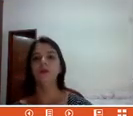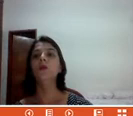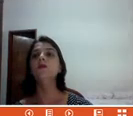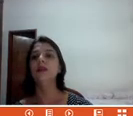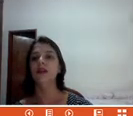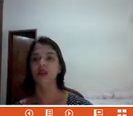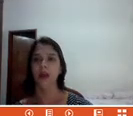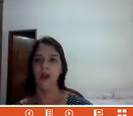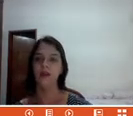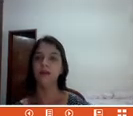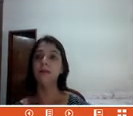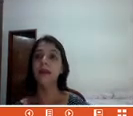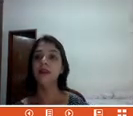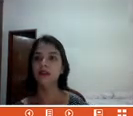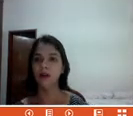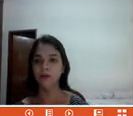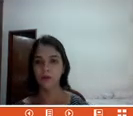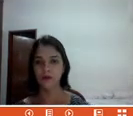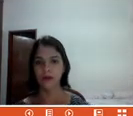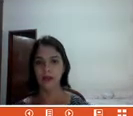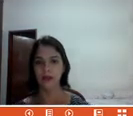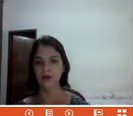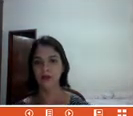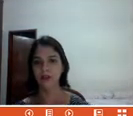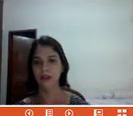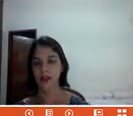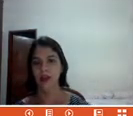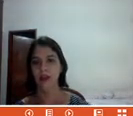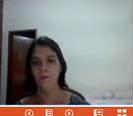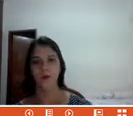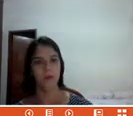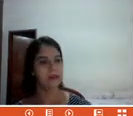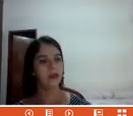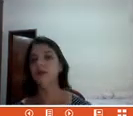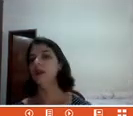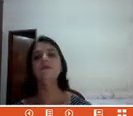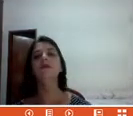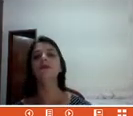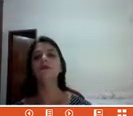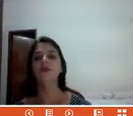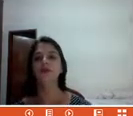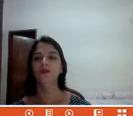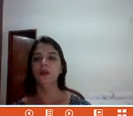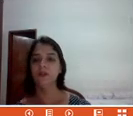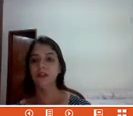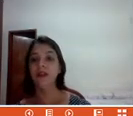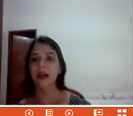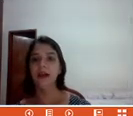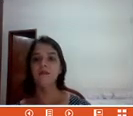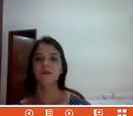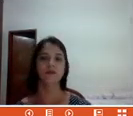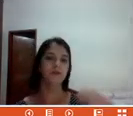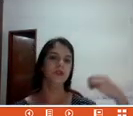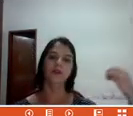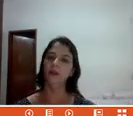viva, ou seja, ela também sofre modificações. Com o passar do tempo, vão surgindo novos